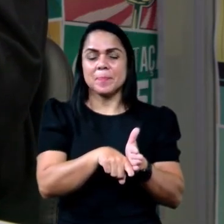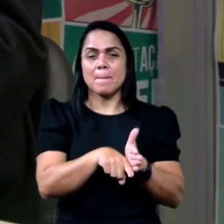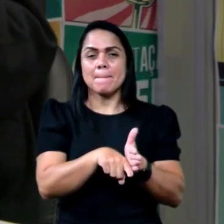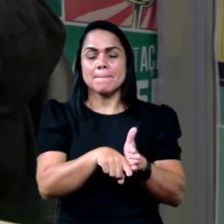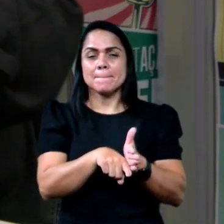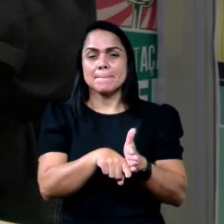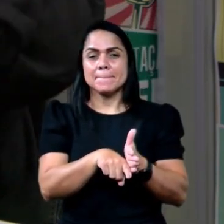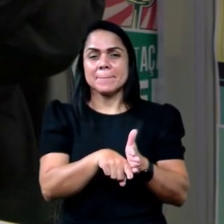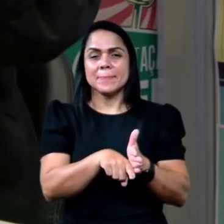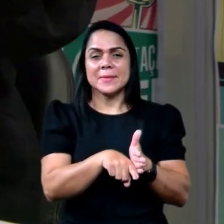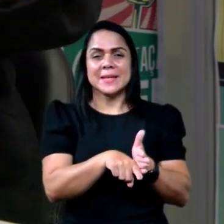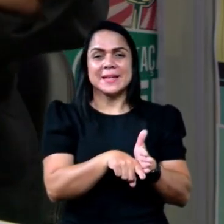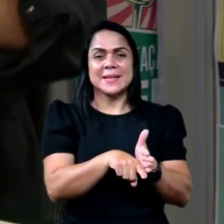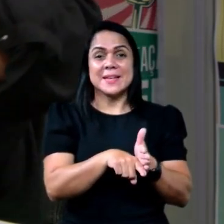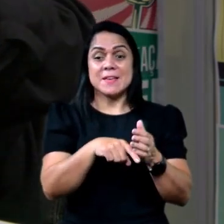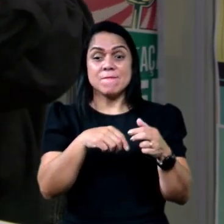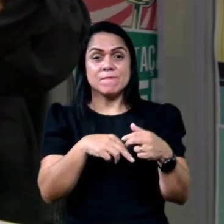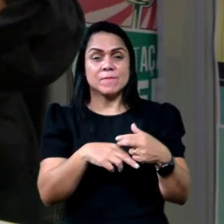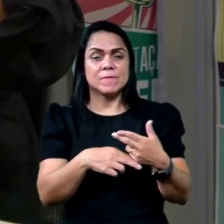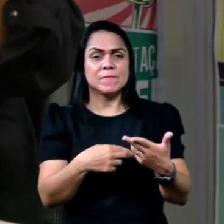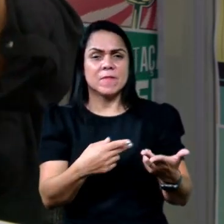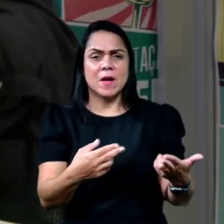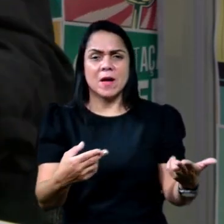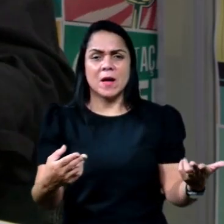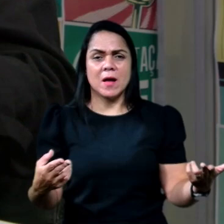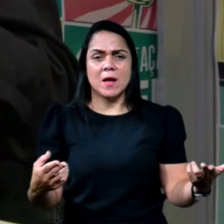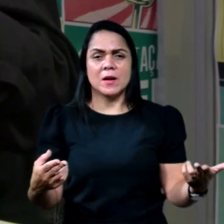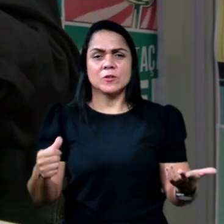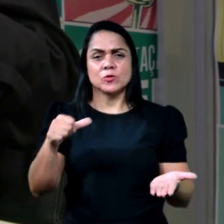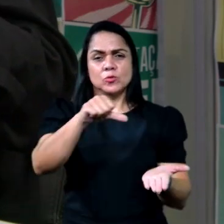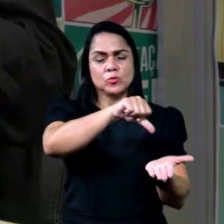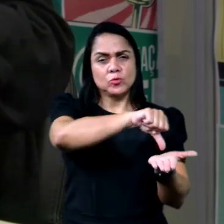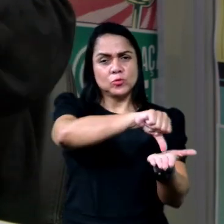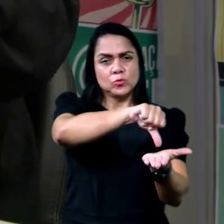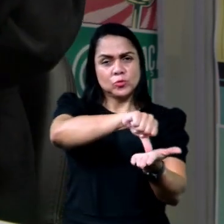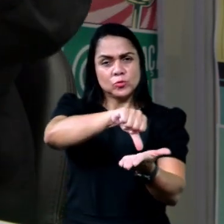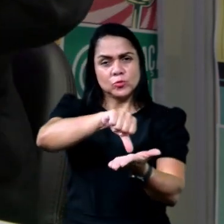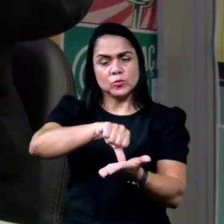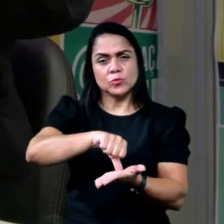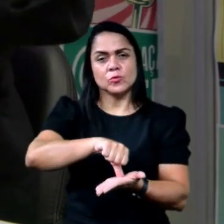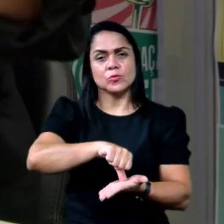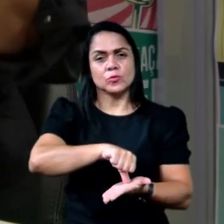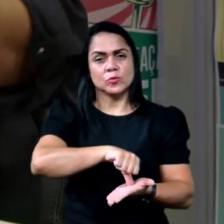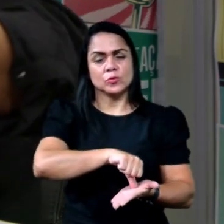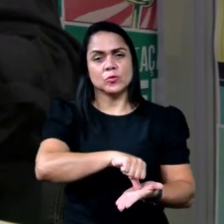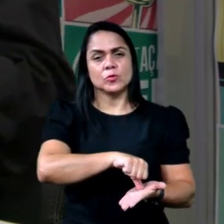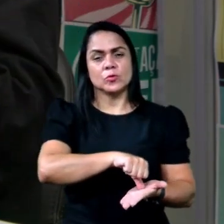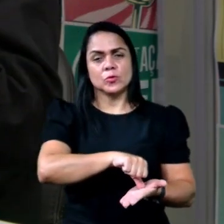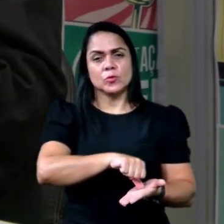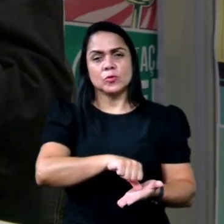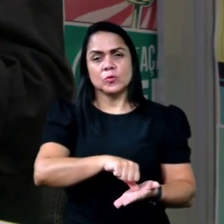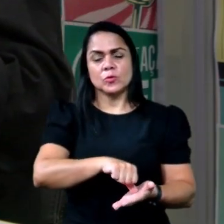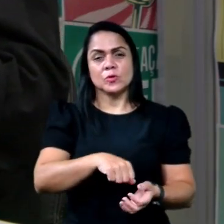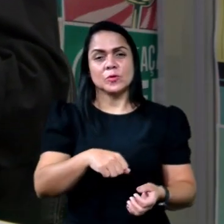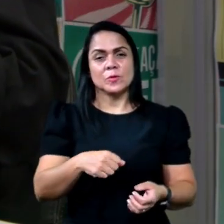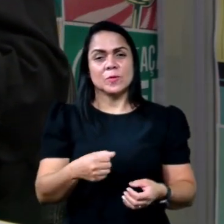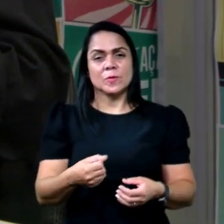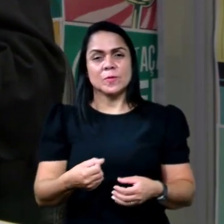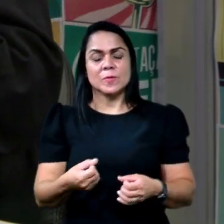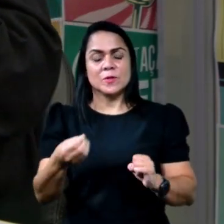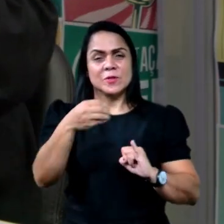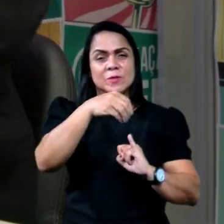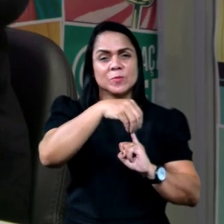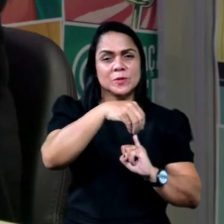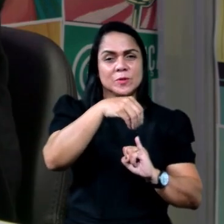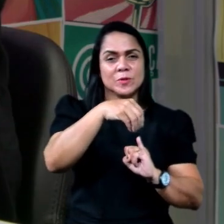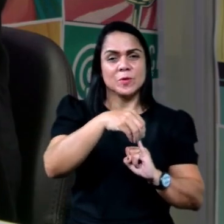TCC se desmembrar em todos os produtos possíveis dentro do Instituto Federal. Ele virou projeto de pesquisa, ele virou uma oficina no